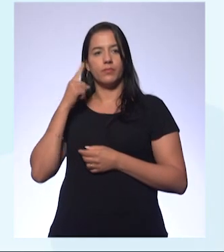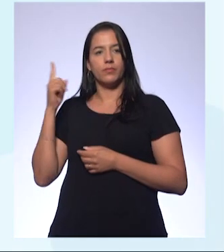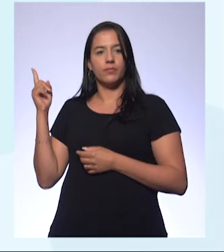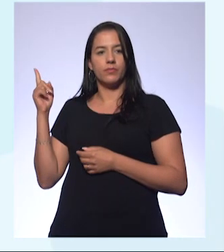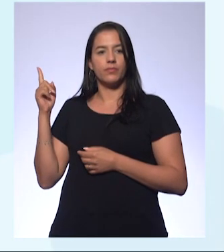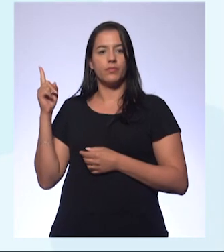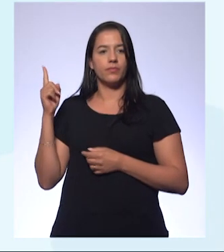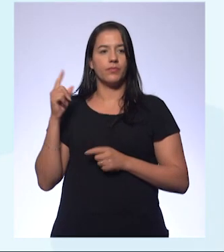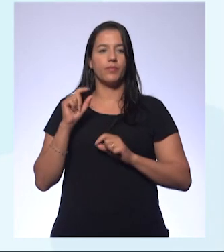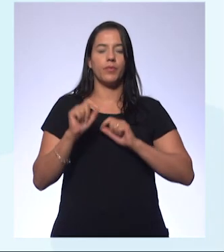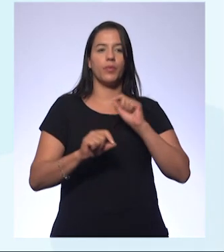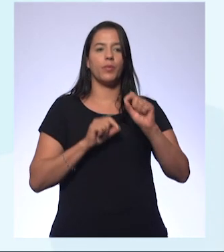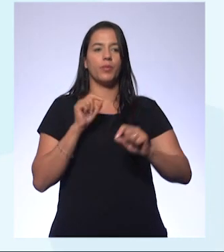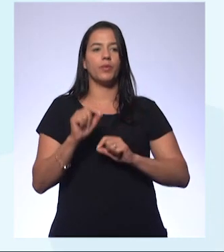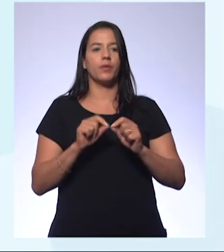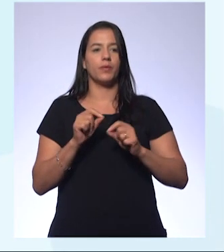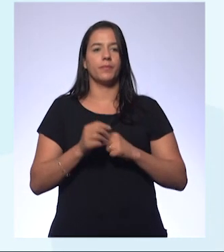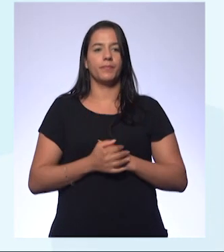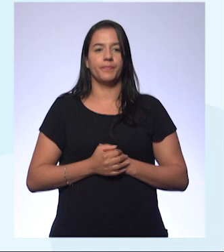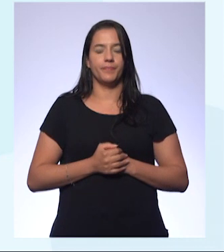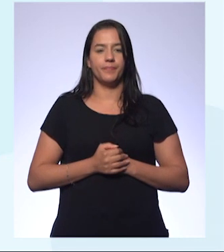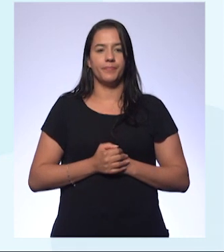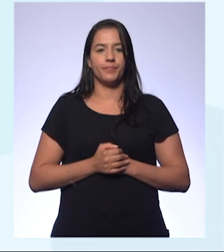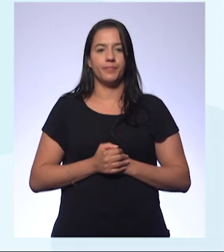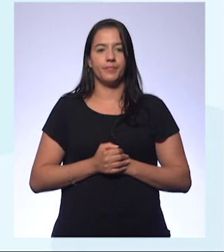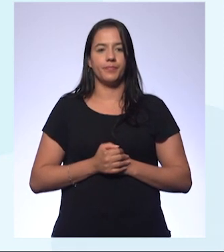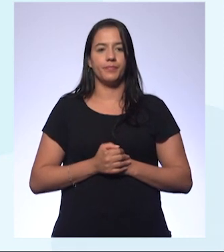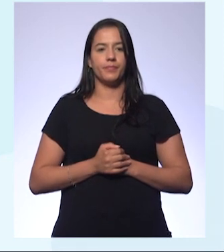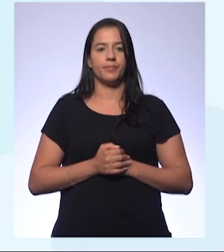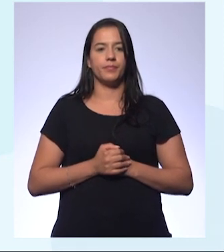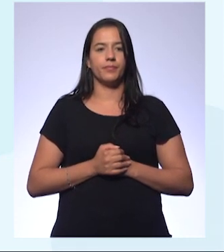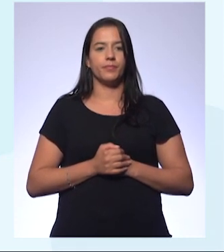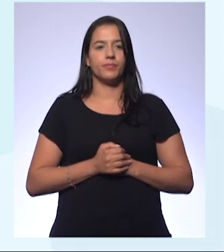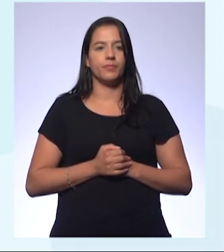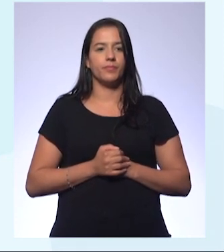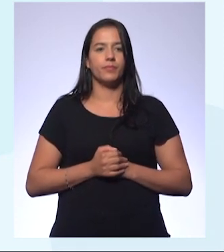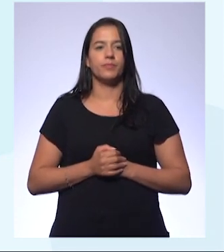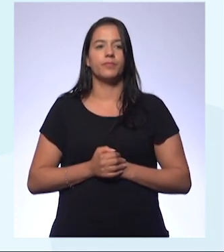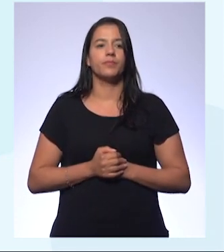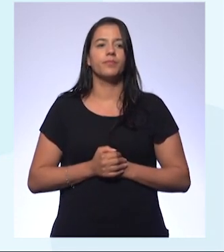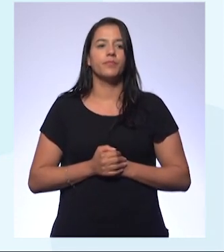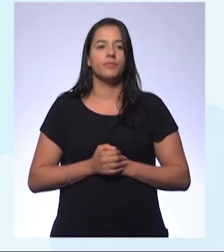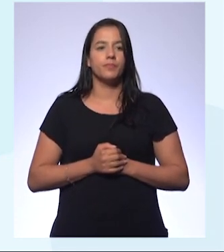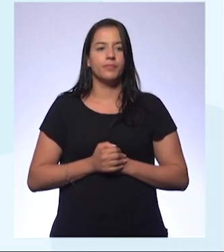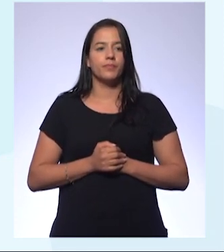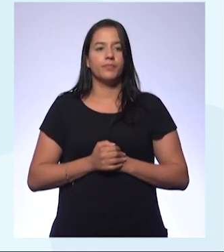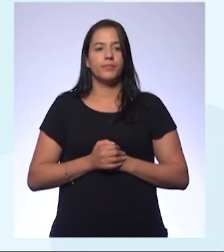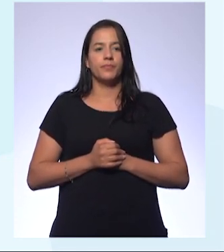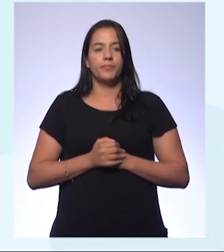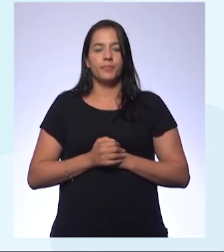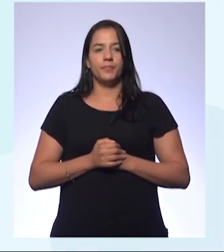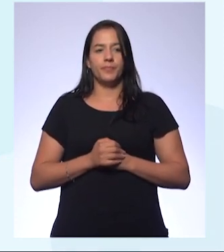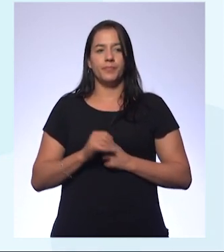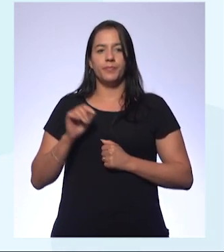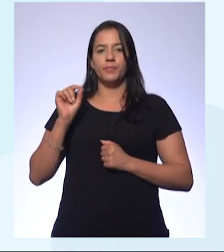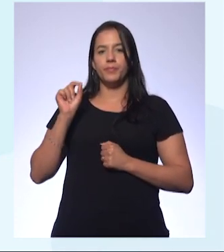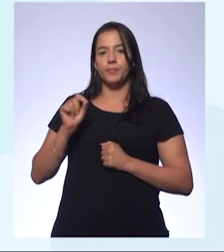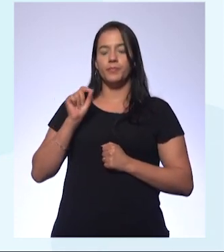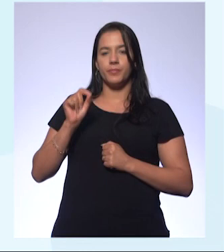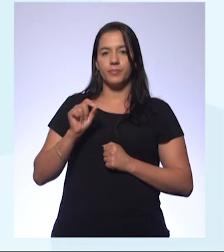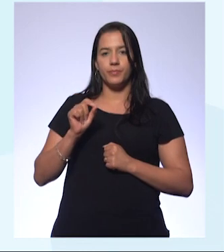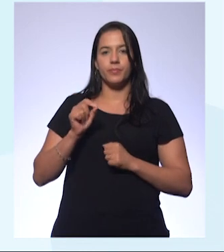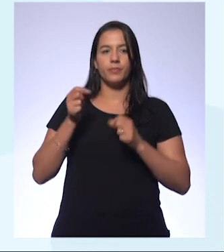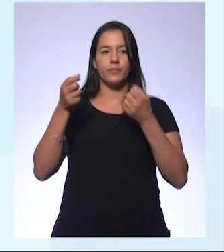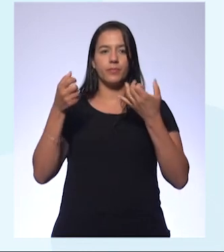gente verificar o que é esse cariótipo. O cariótipo, ele simplesmente, ele